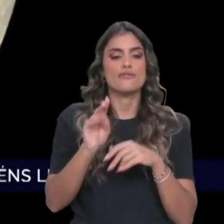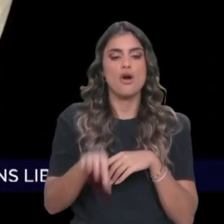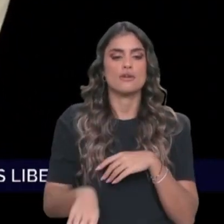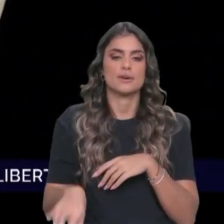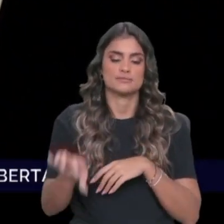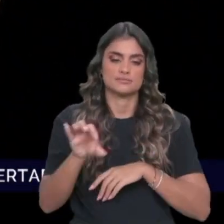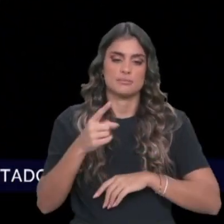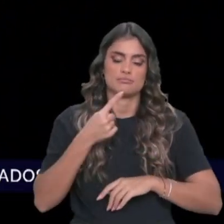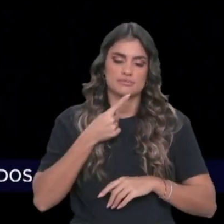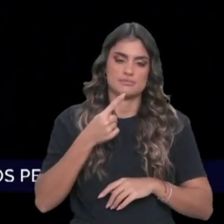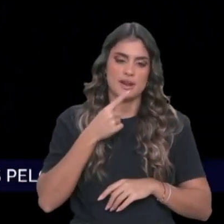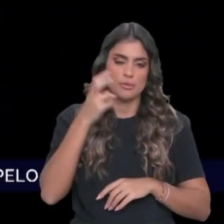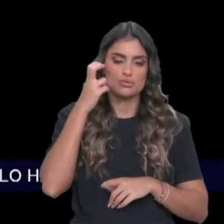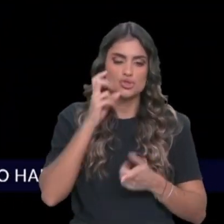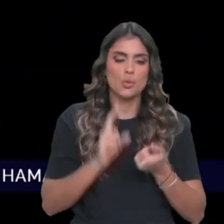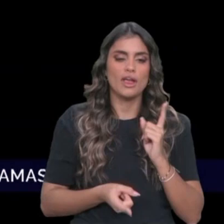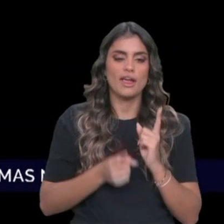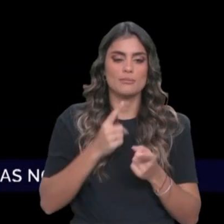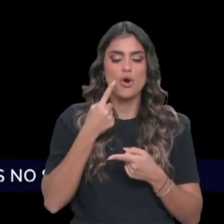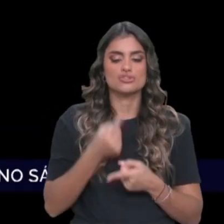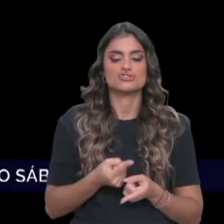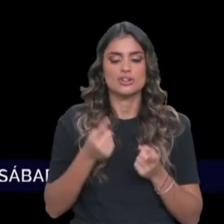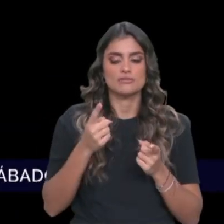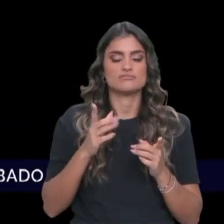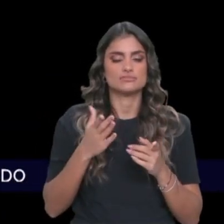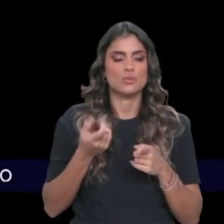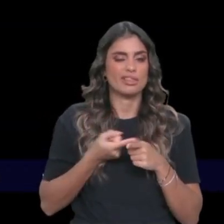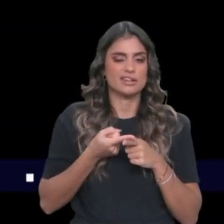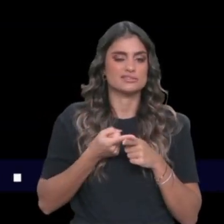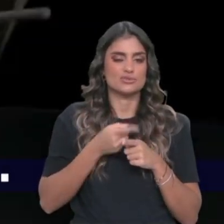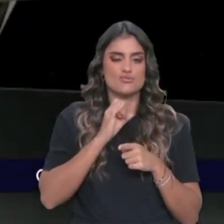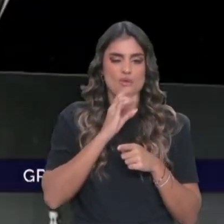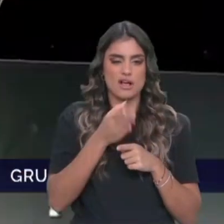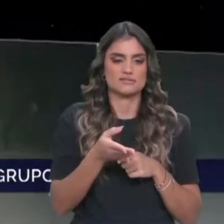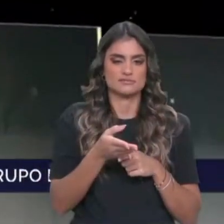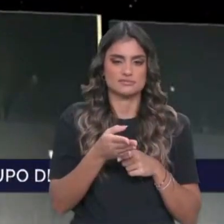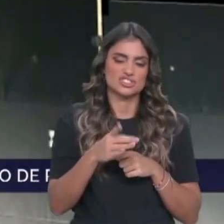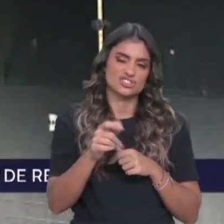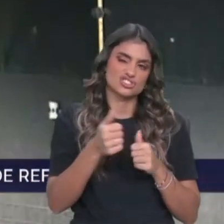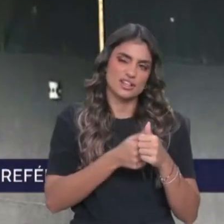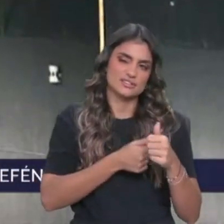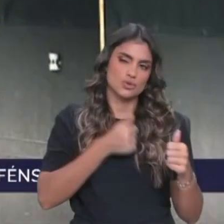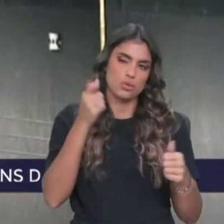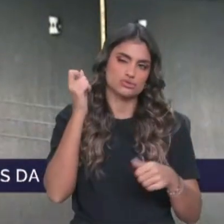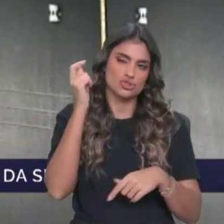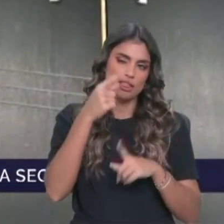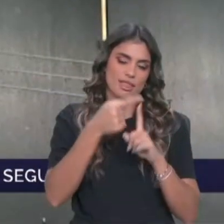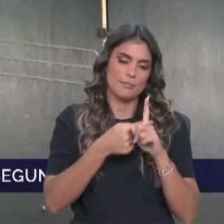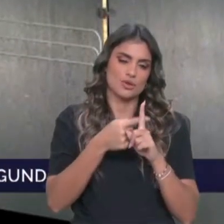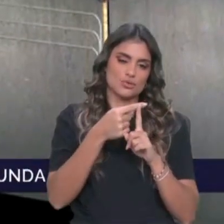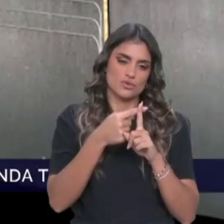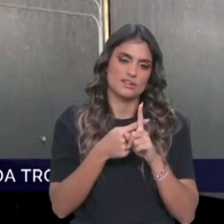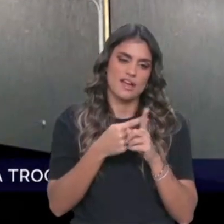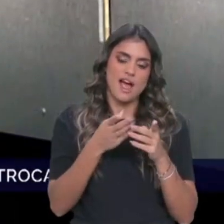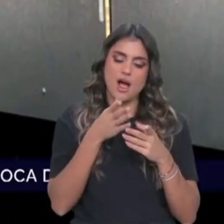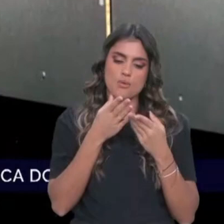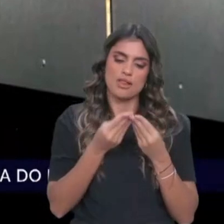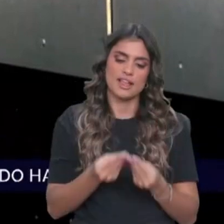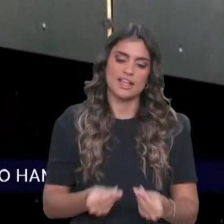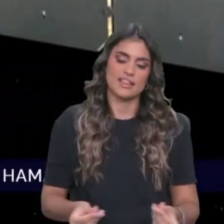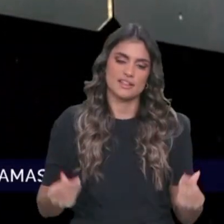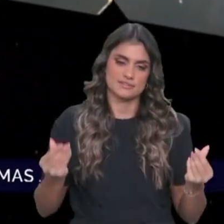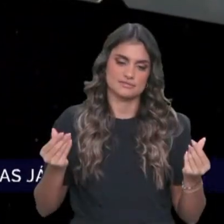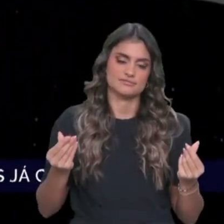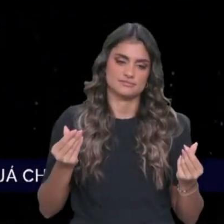entender a astrobiologia que diz o seguinte: já não interessa propriamente muito a distância a que estamos do Sol e a temperatura certa para termos água líquida à superfície, a chamada zona